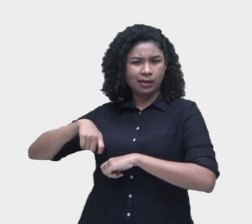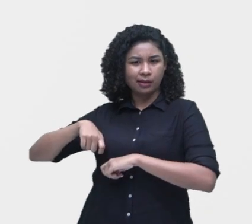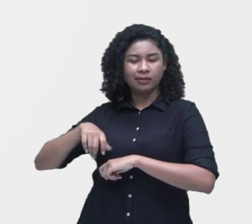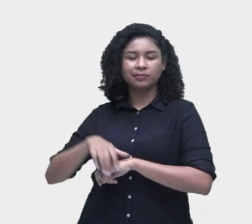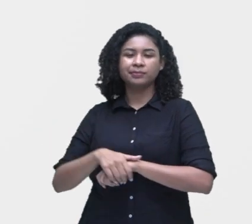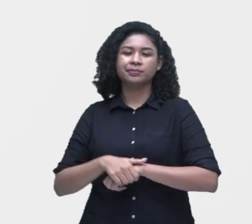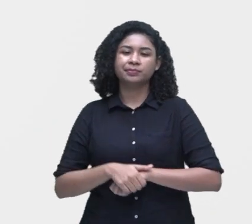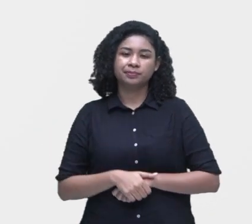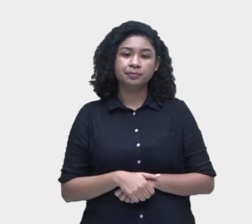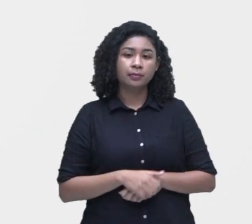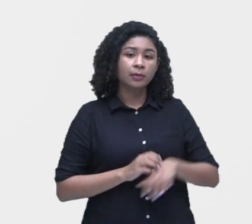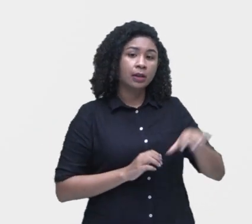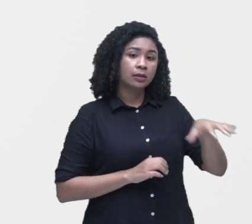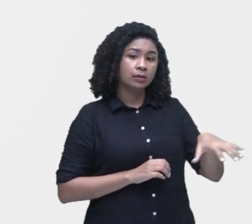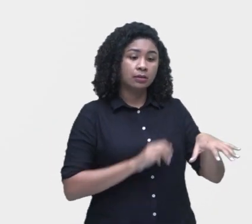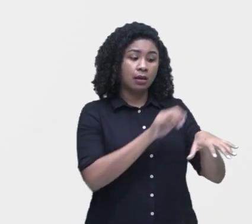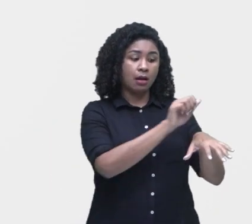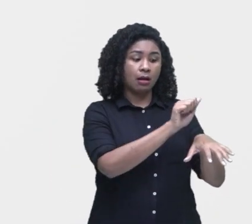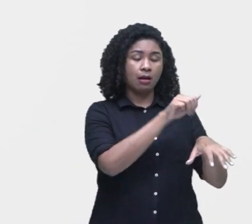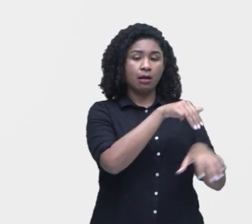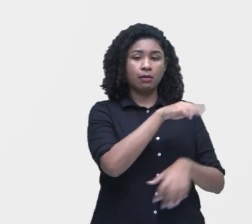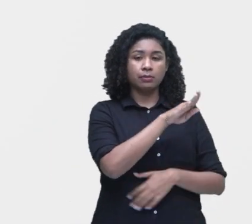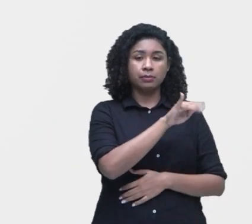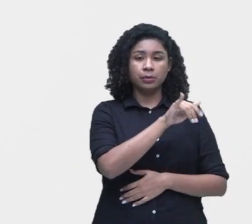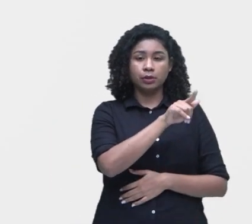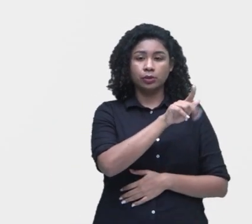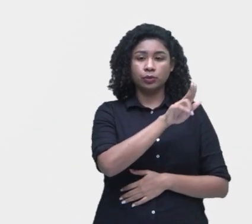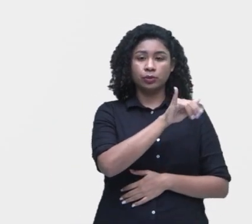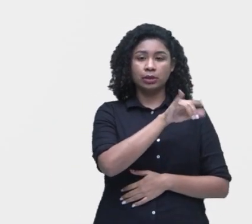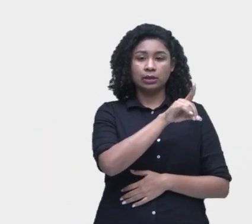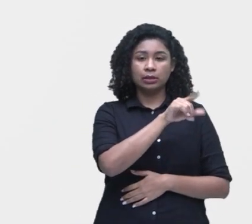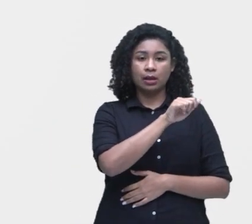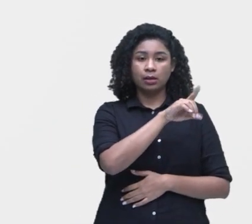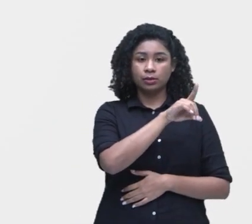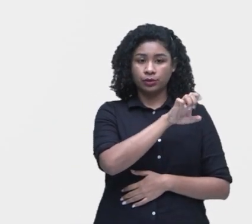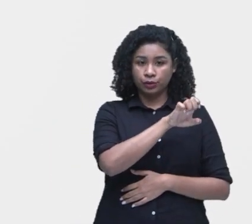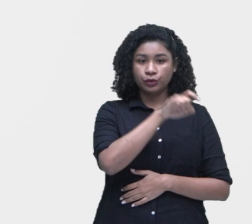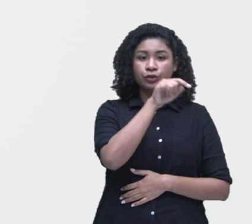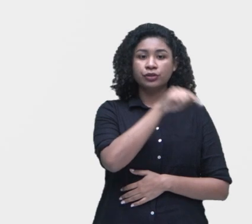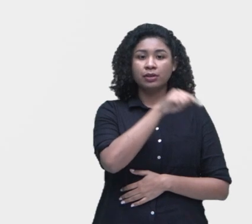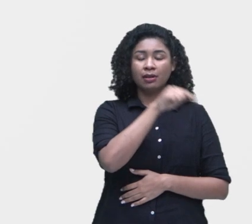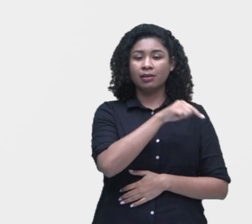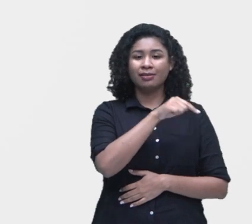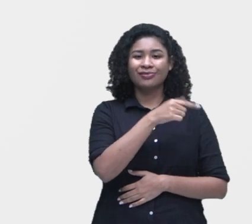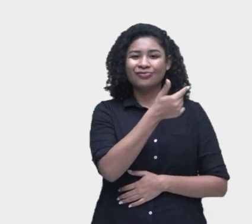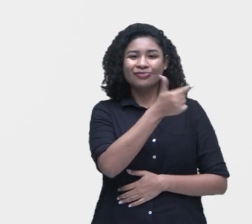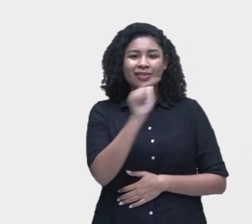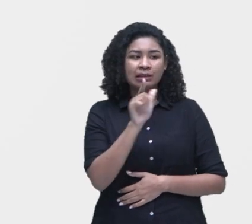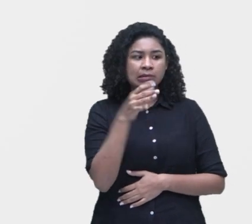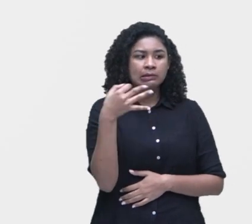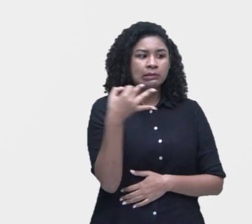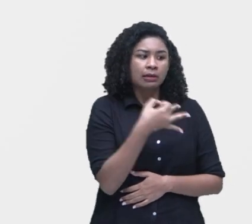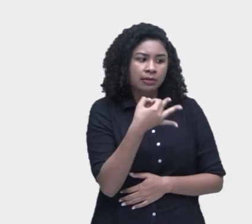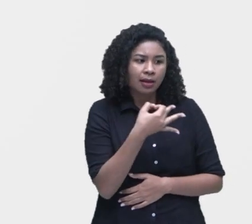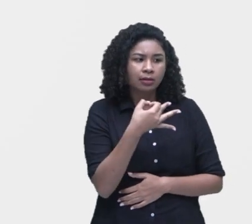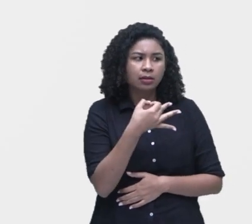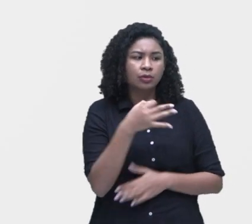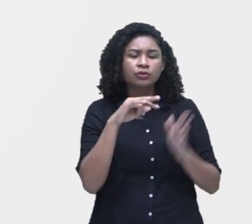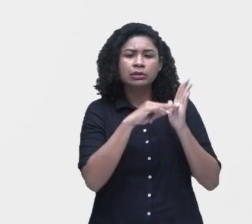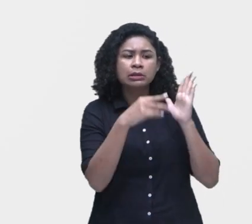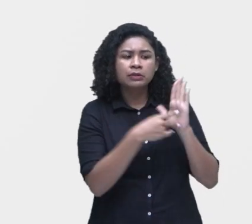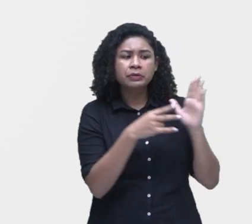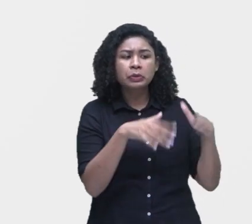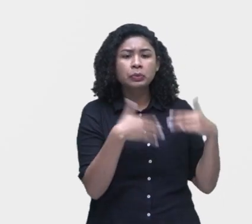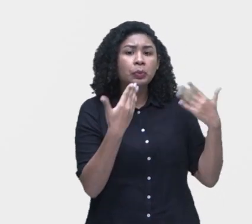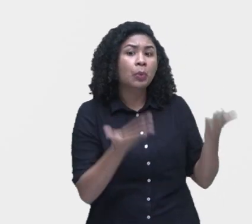mesma palavra. Já a ambiguidade consiste na indeterminação de sentido de certas